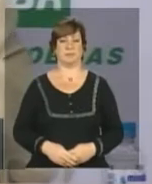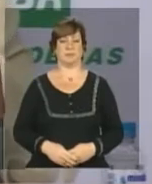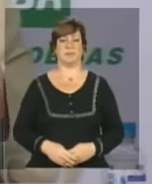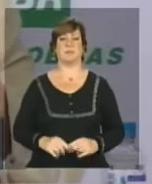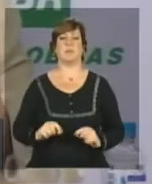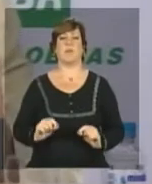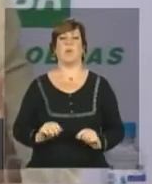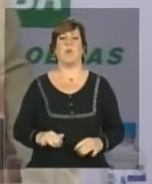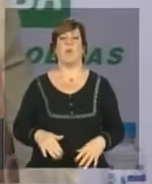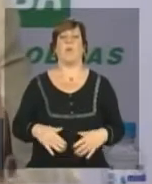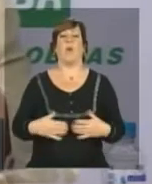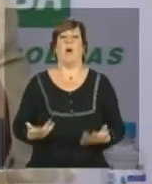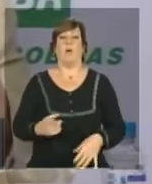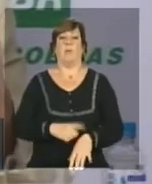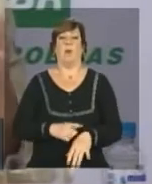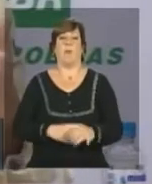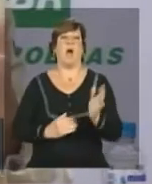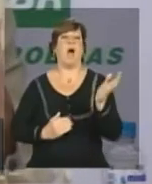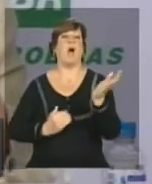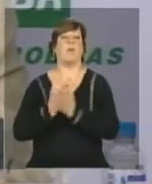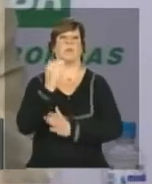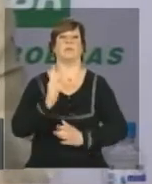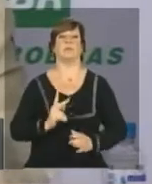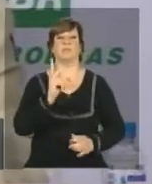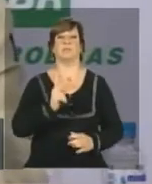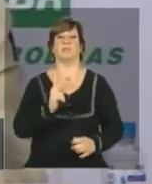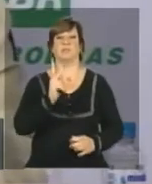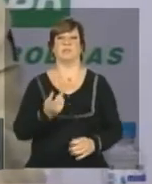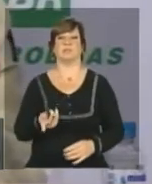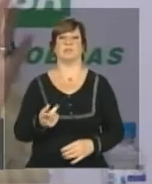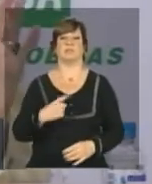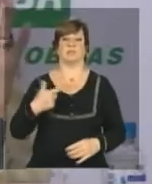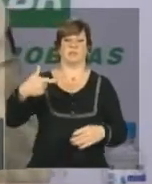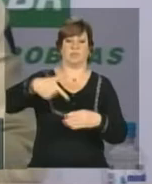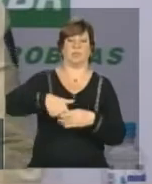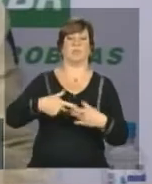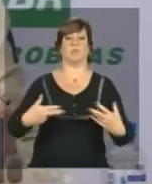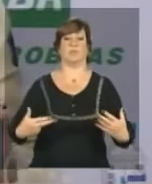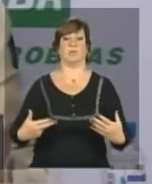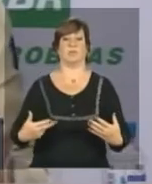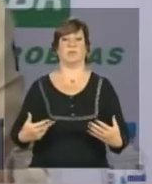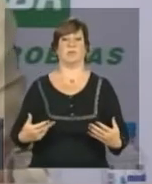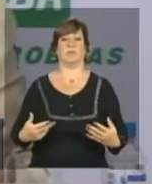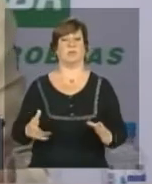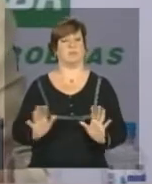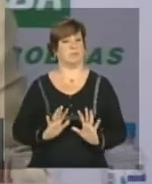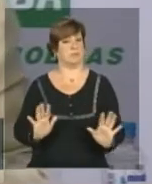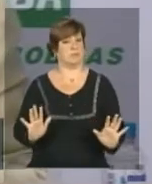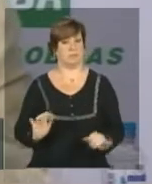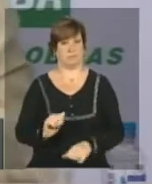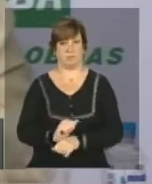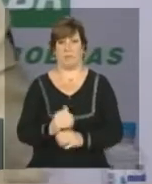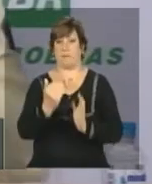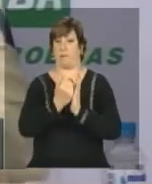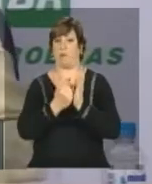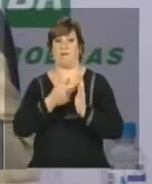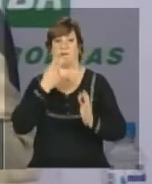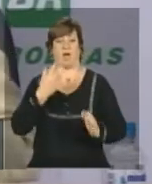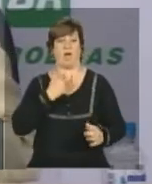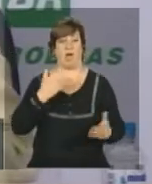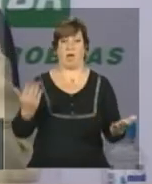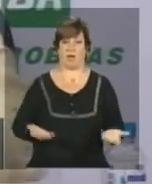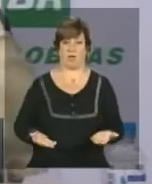Em que momento vai se dar o aumento do preço do combustível? Não está programado. Quem